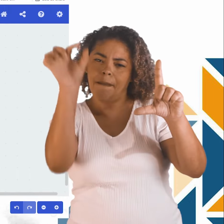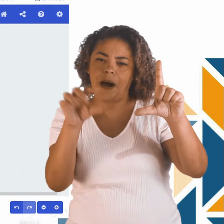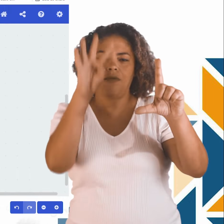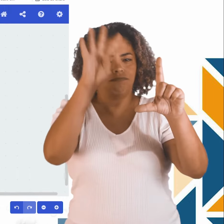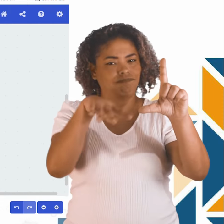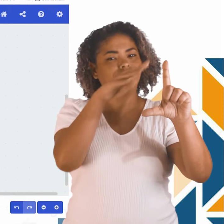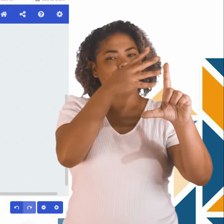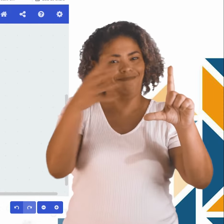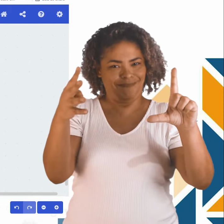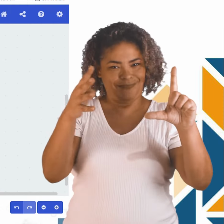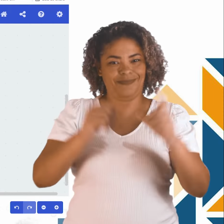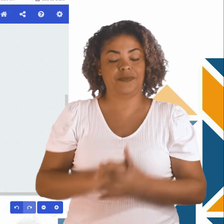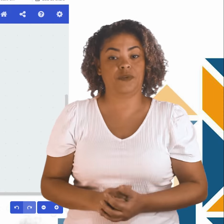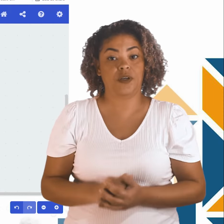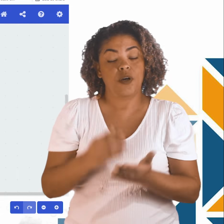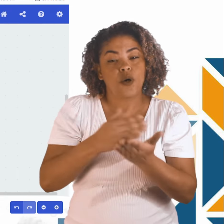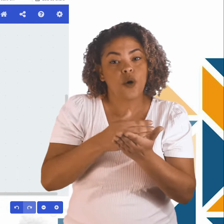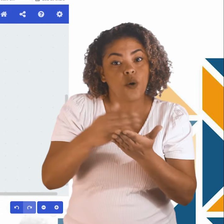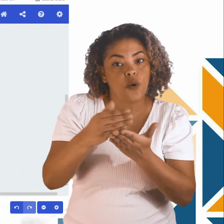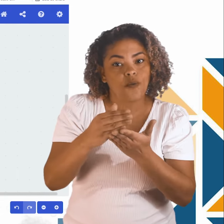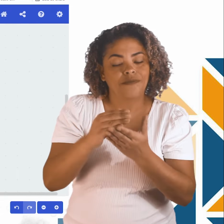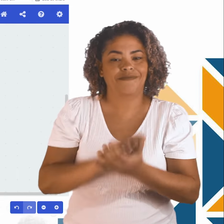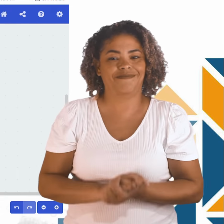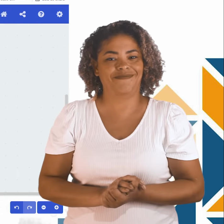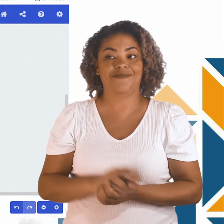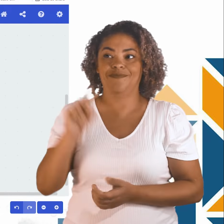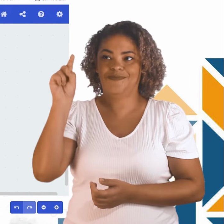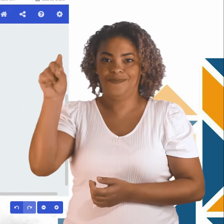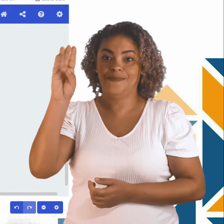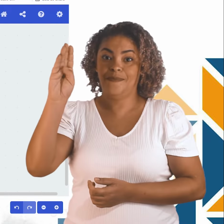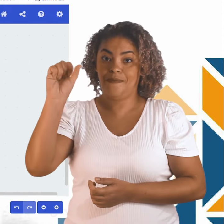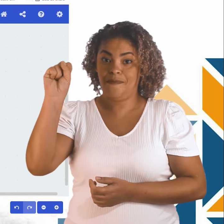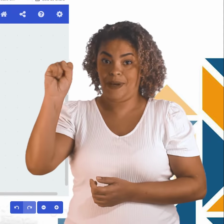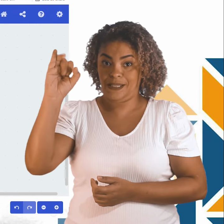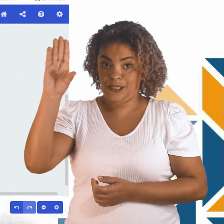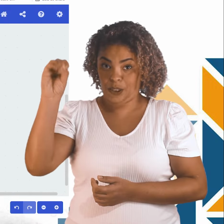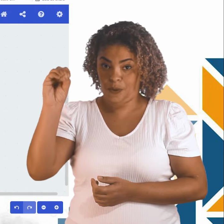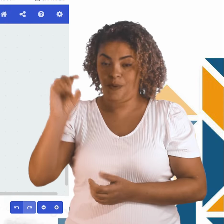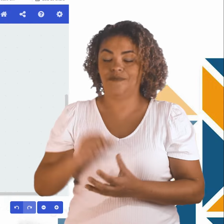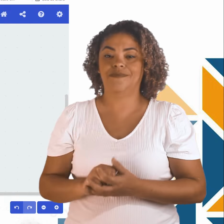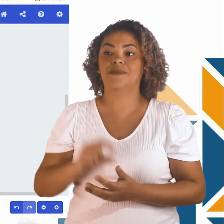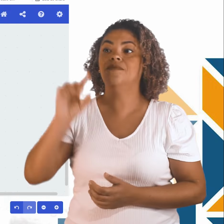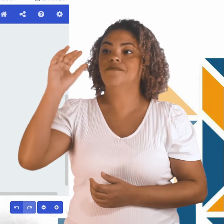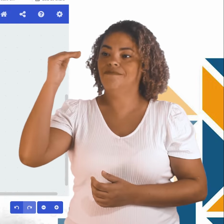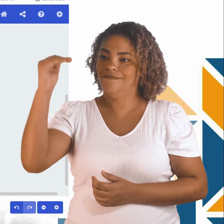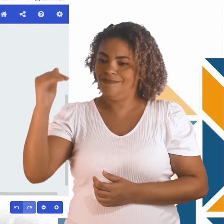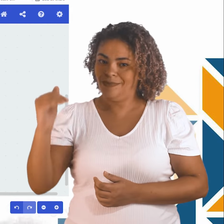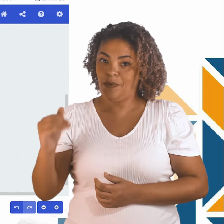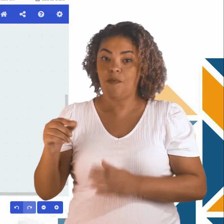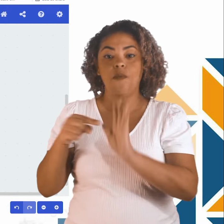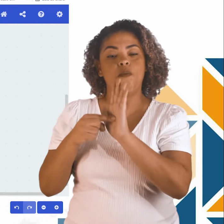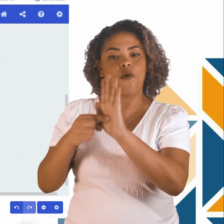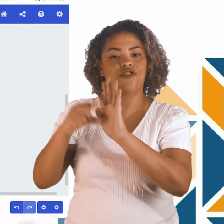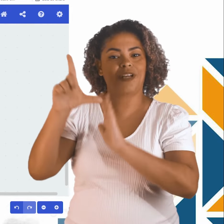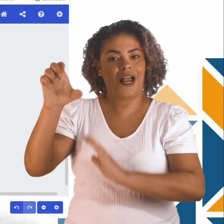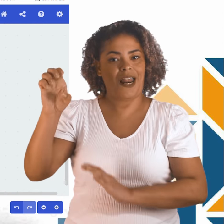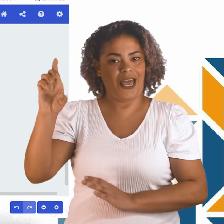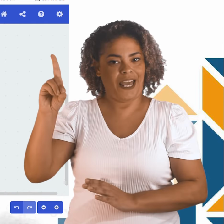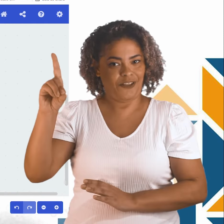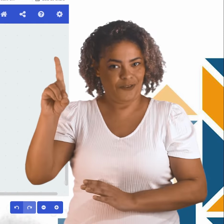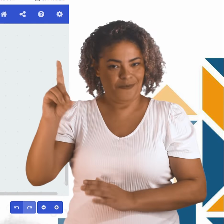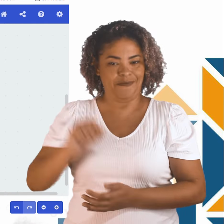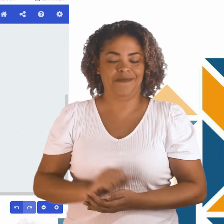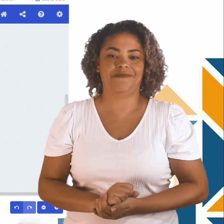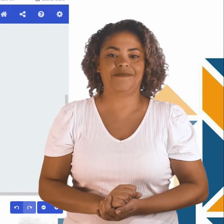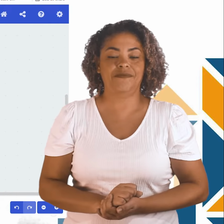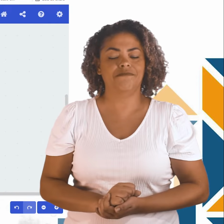LED. Para começar, clicamos na caixa de blocos básica e vamos até o bloco Mostrar LEDs.